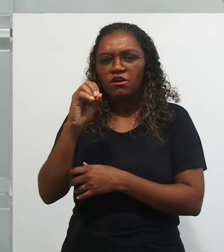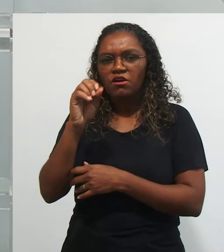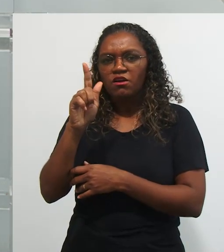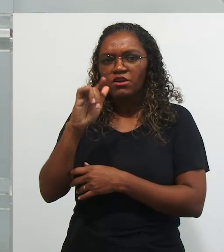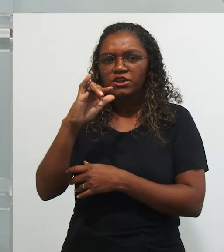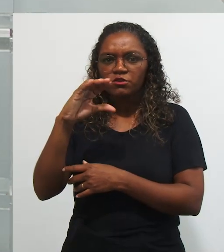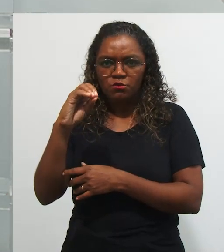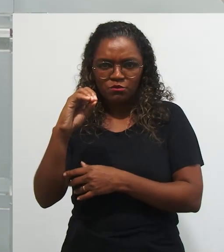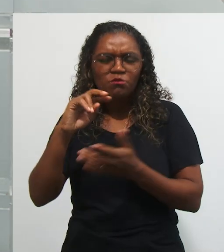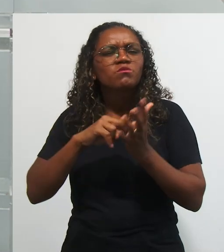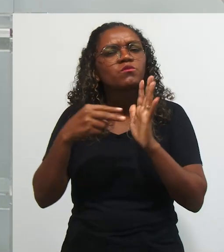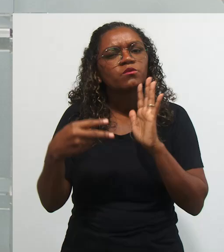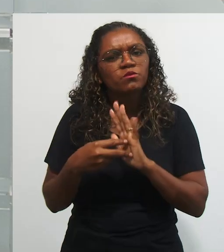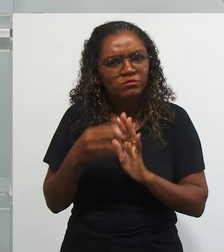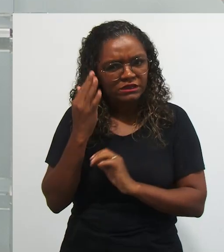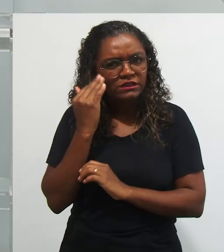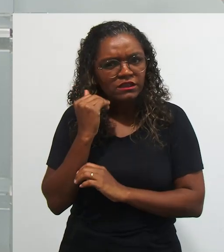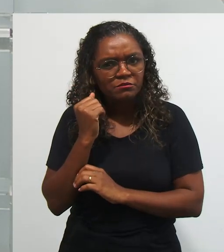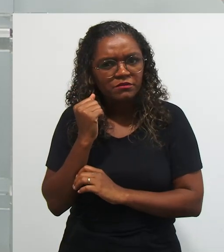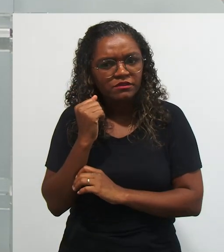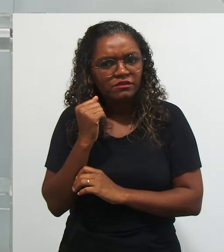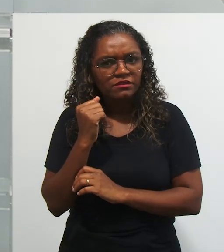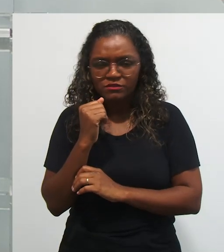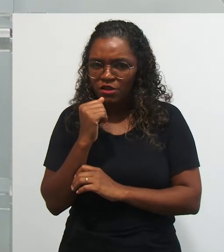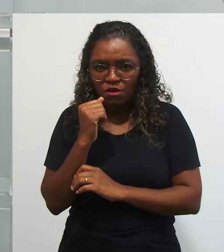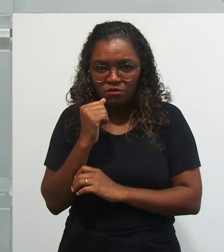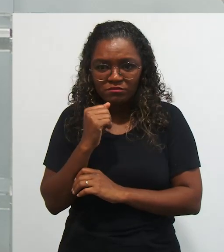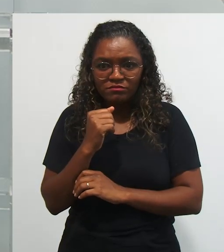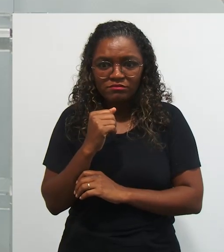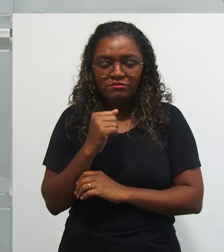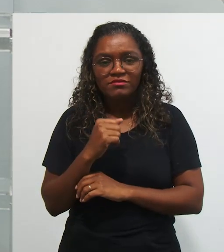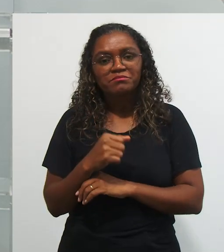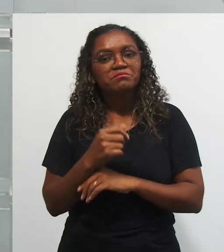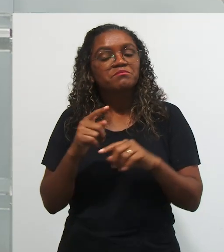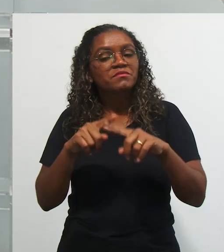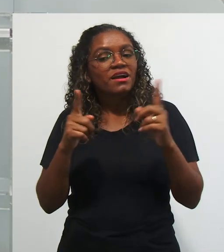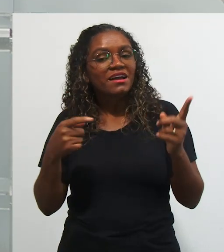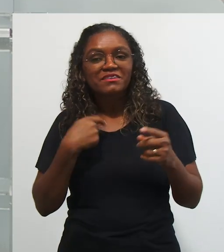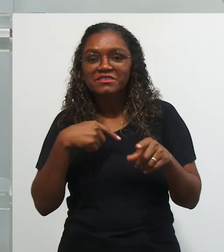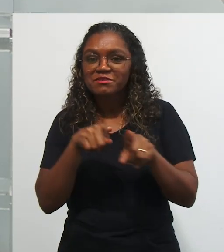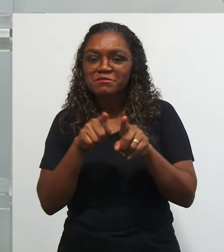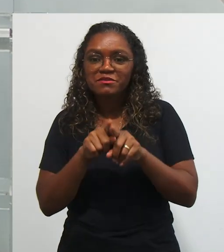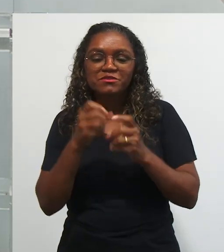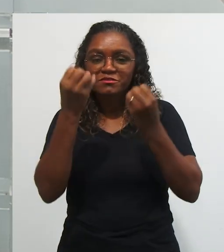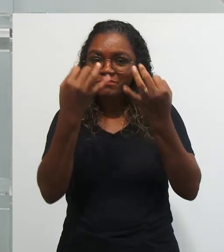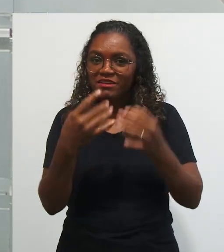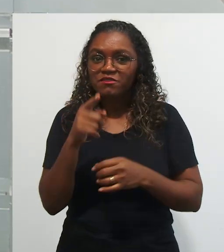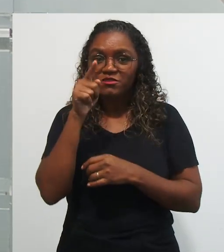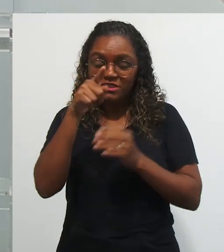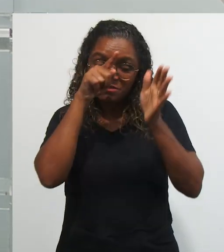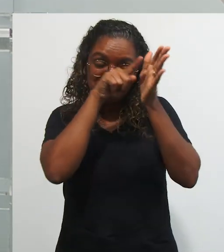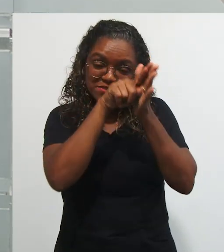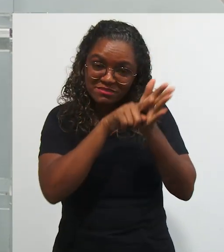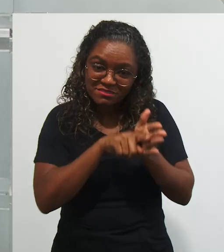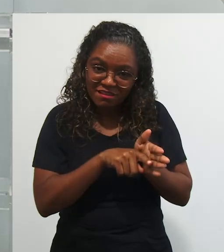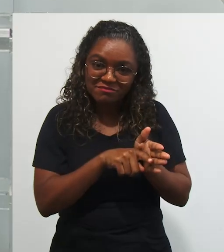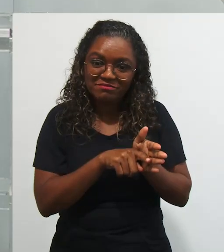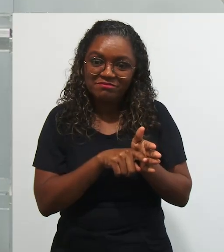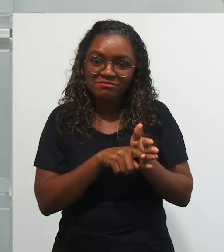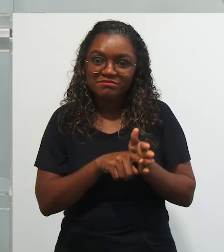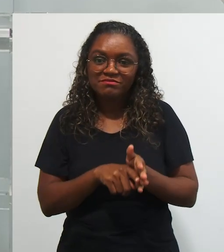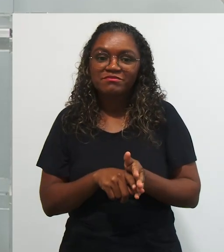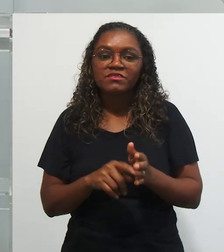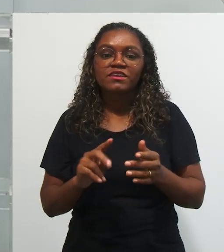é gnosiológico? Você sabe? Você não sabe? Eu também não vou falar. Não, vá, procure,